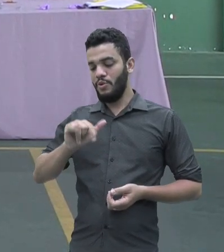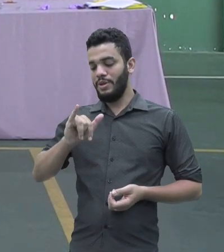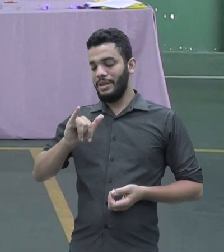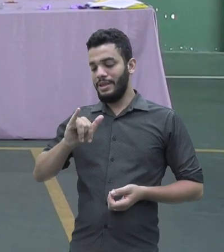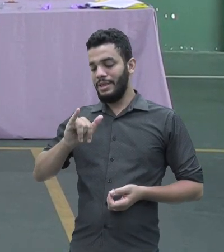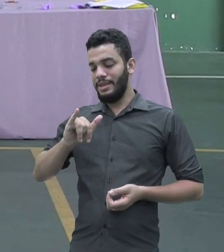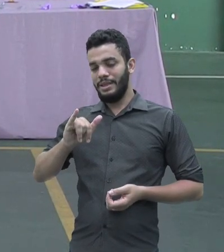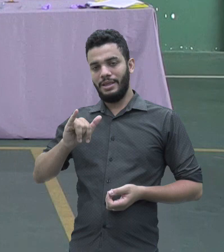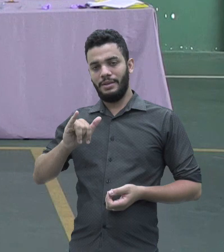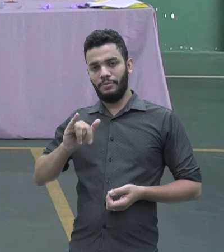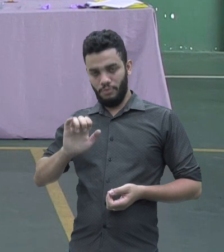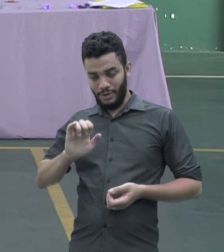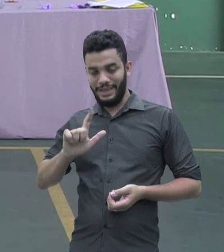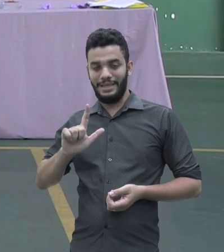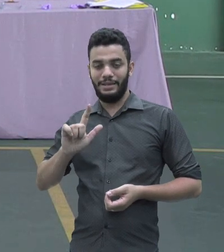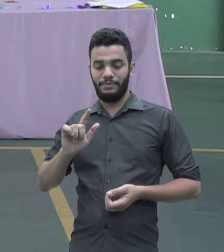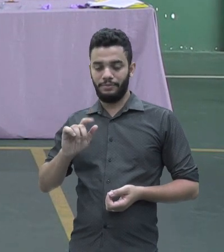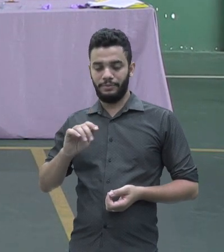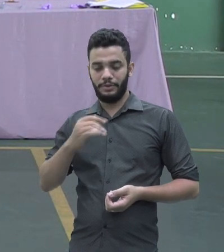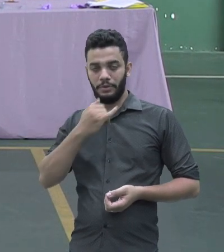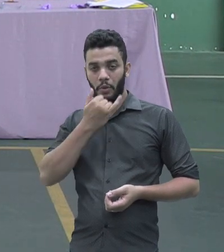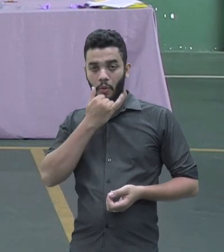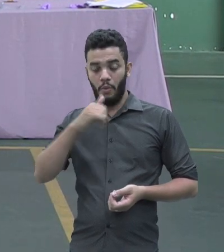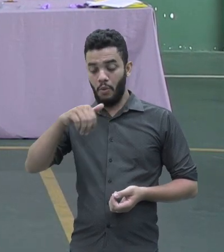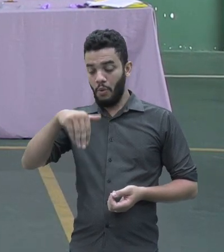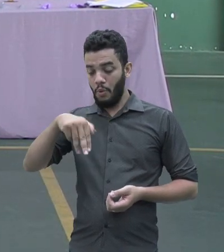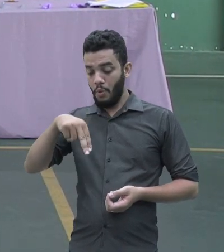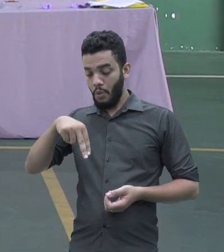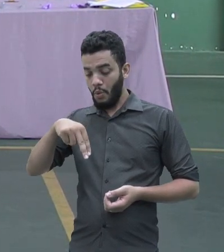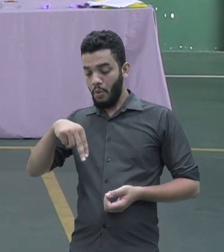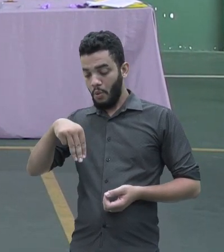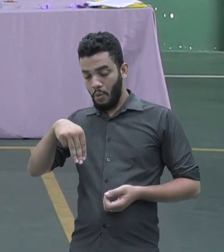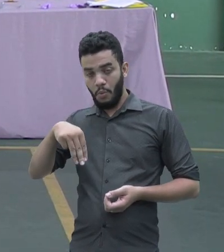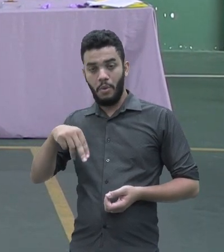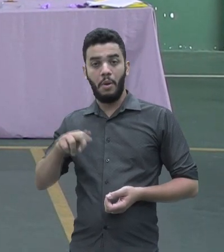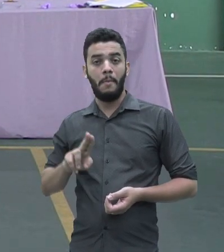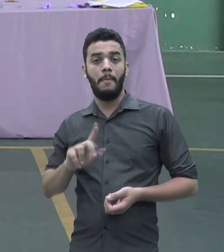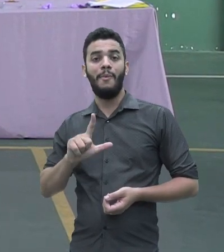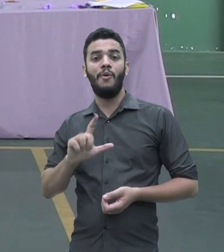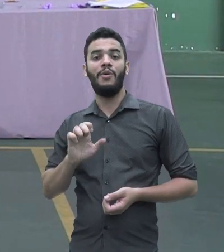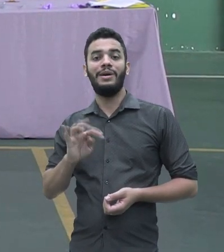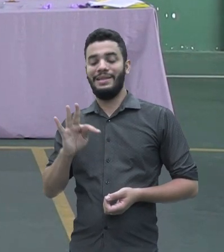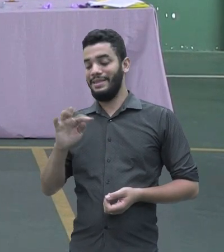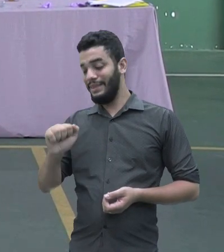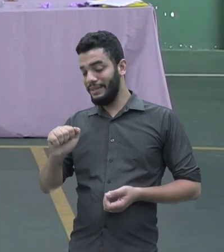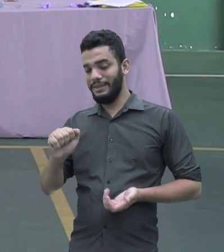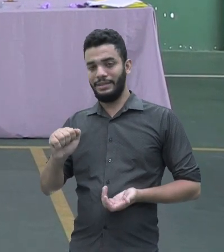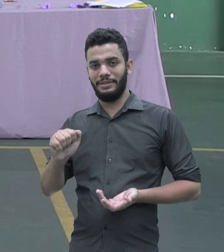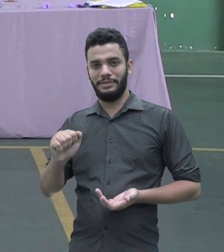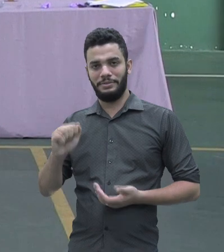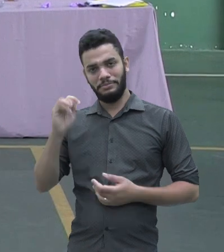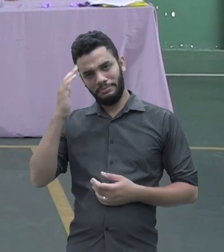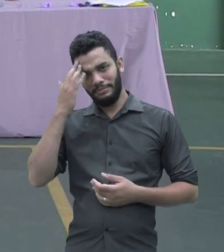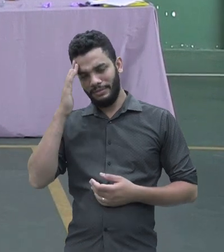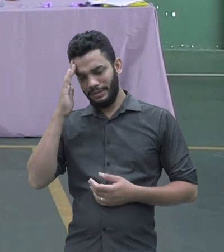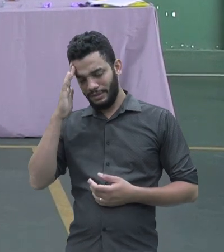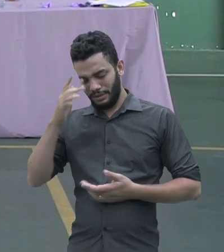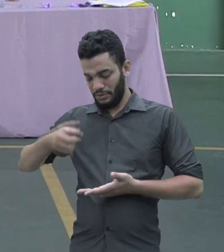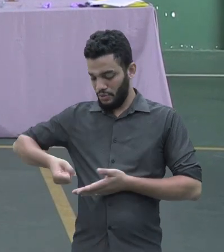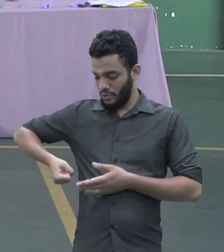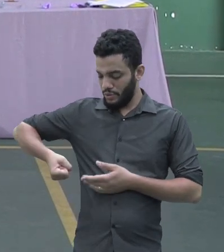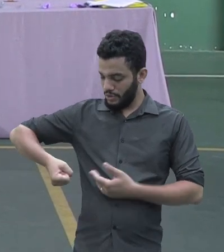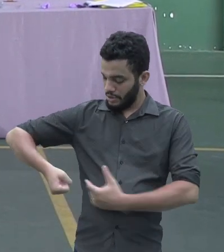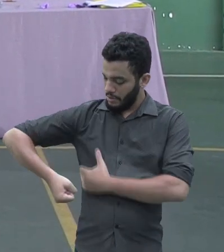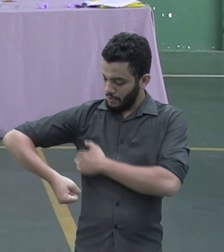Joana ficou tão triste e começou a chorar. Foi chorando, chorando, chorando. E o pai de Joana falou para